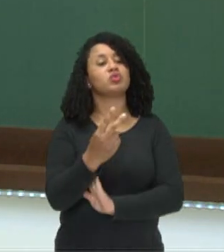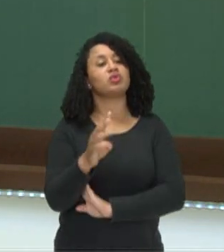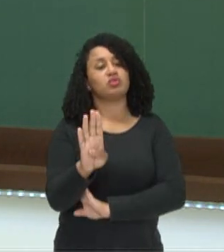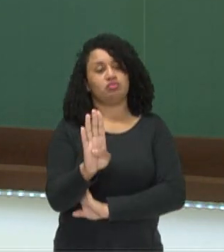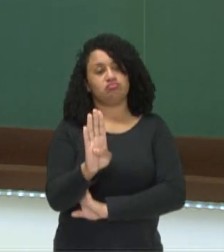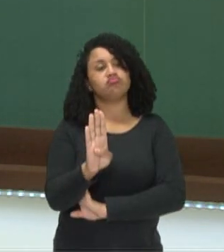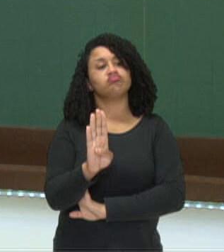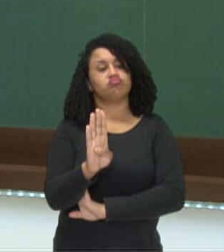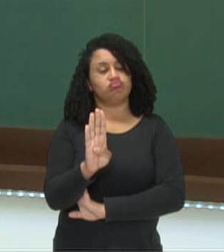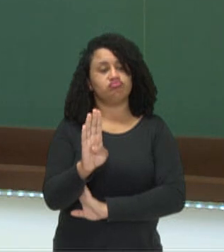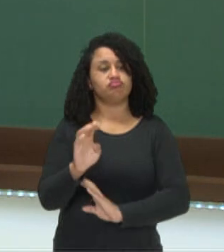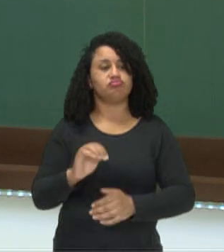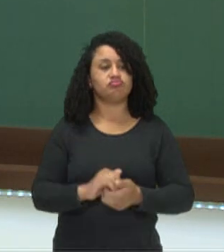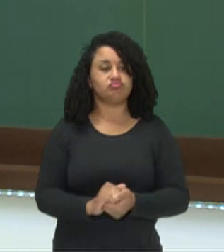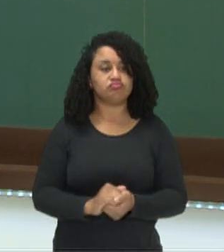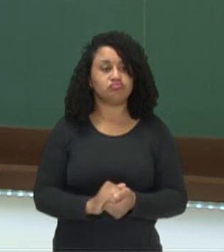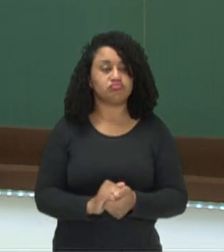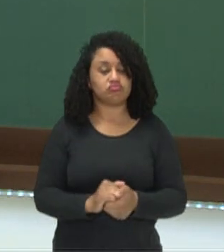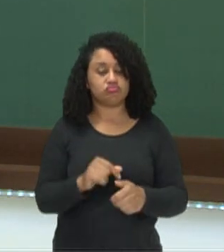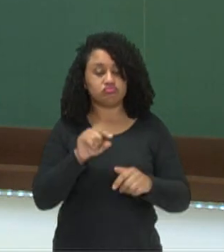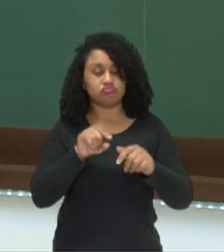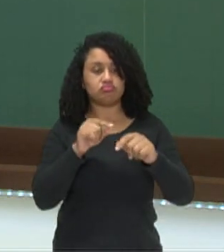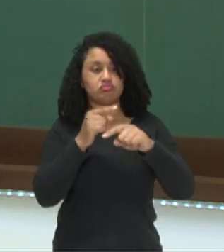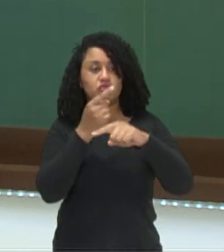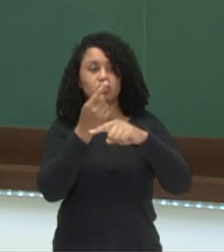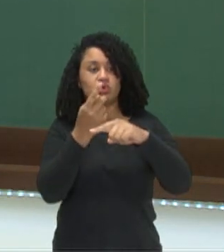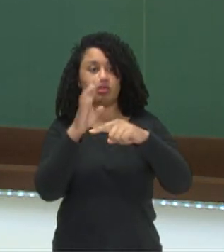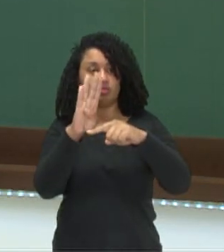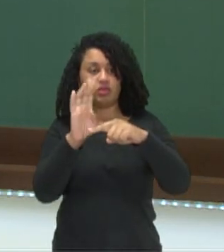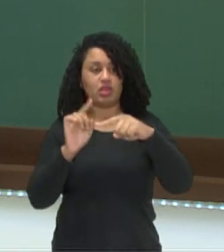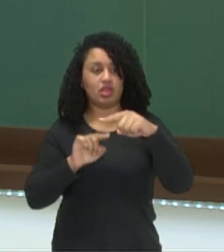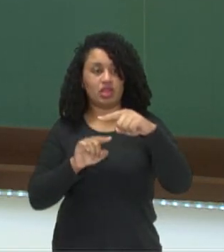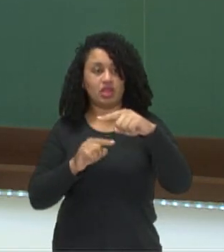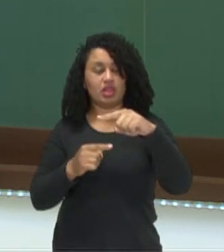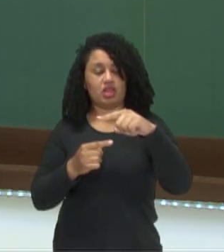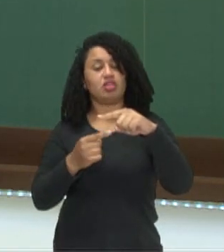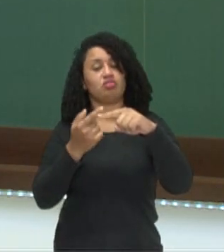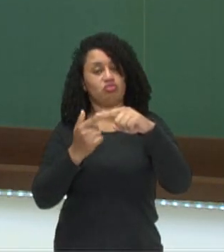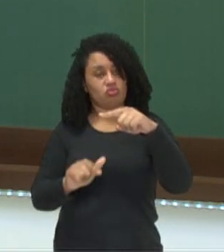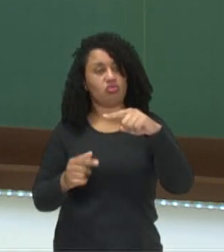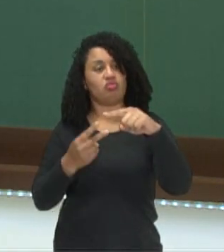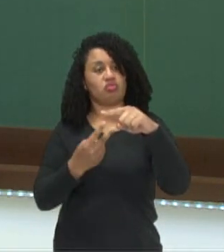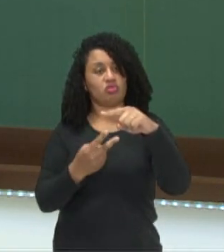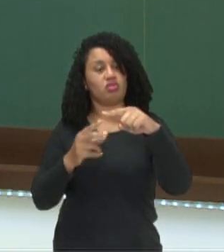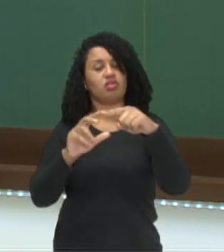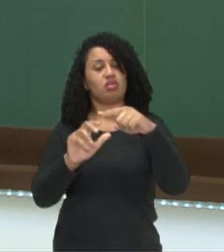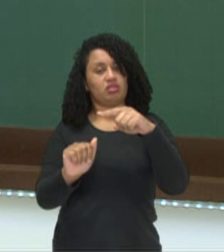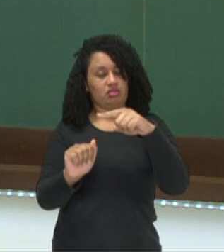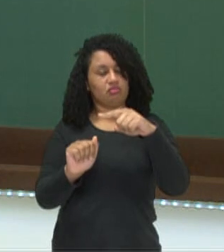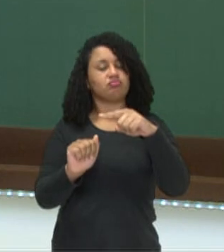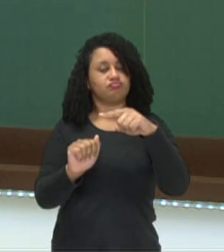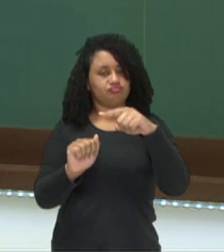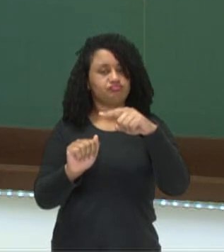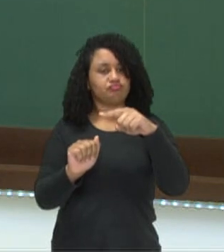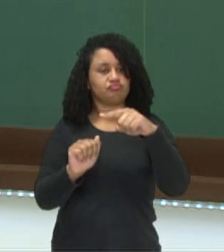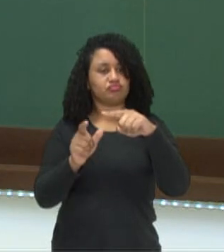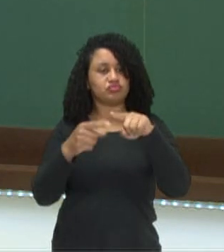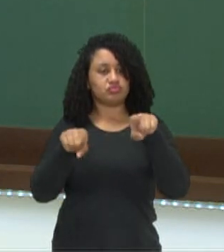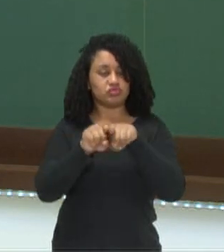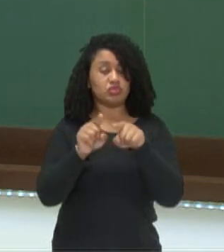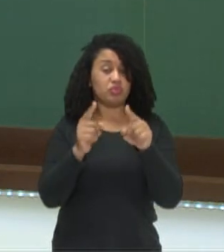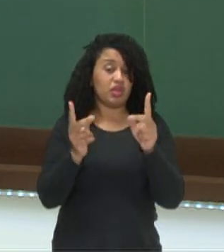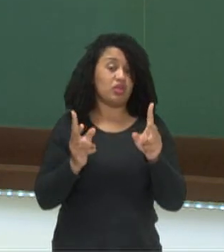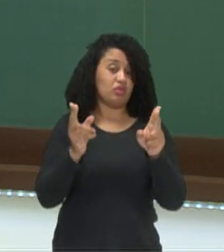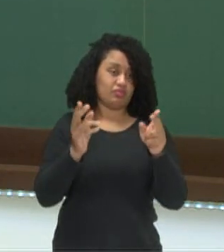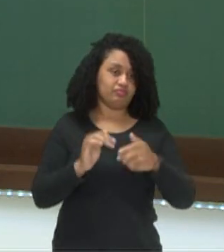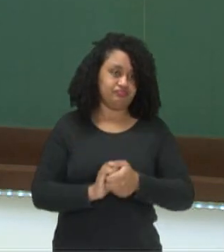2b no numerador. E o denominador repete, lembram? O mesmo denominador repete e faz a